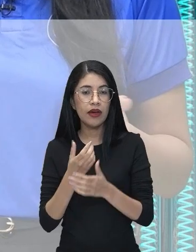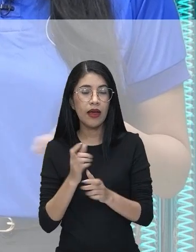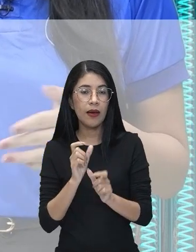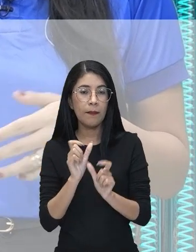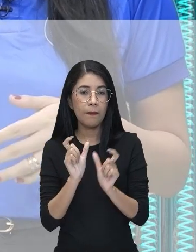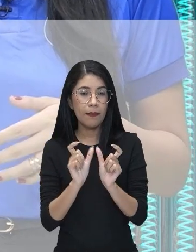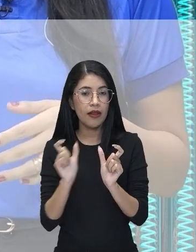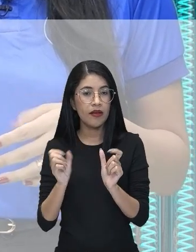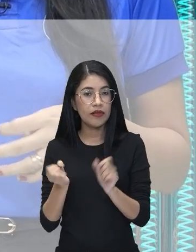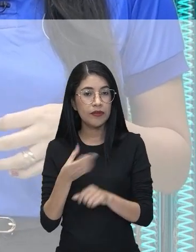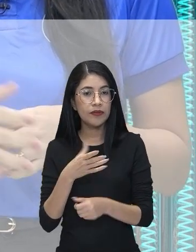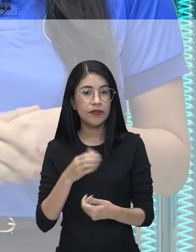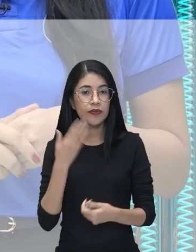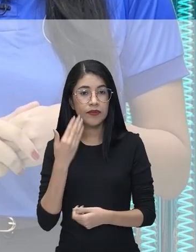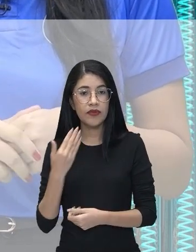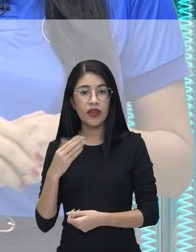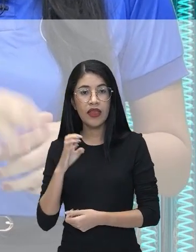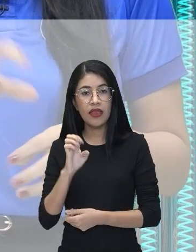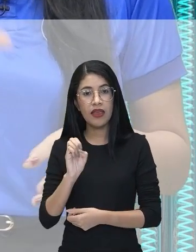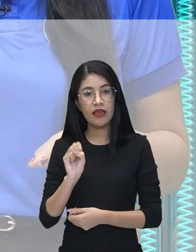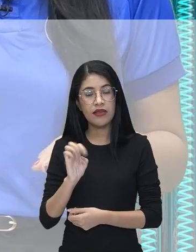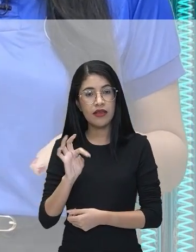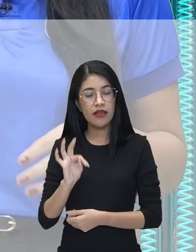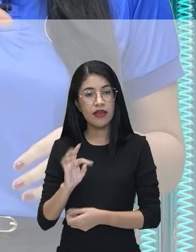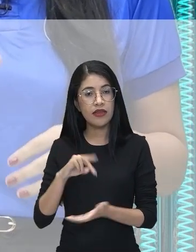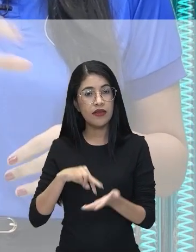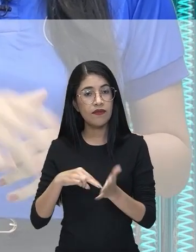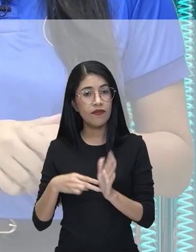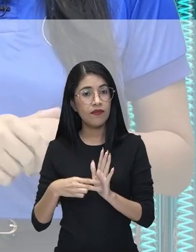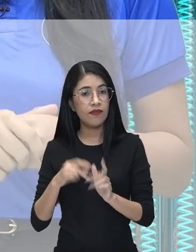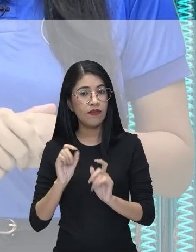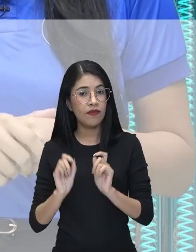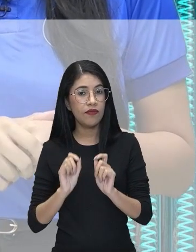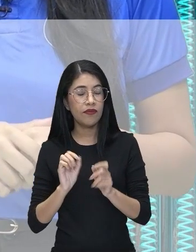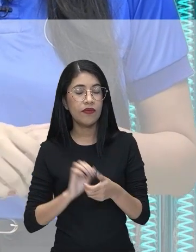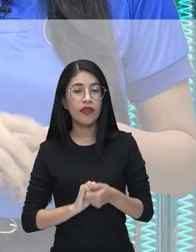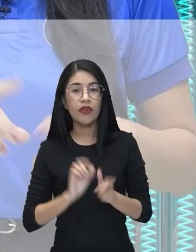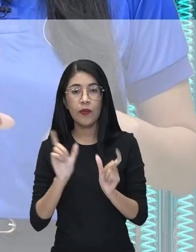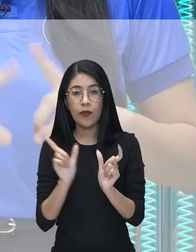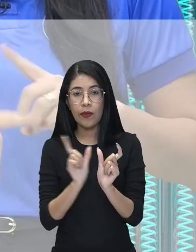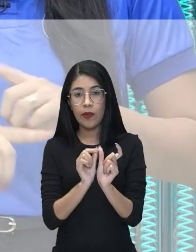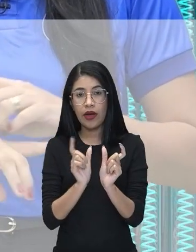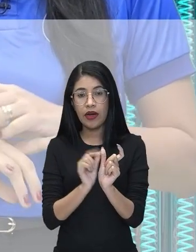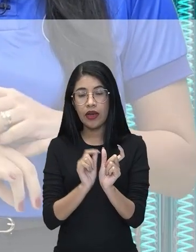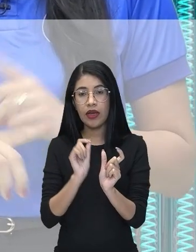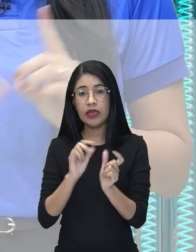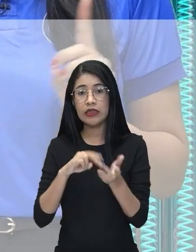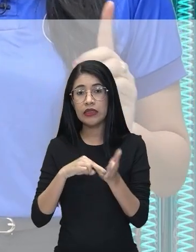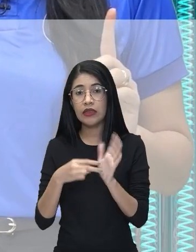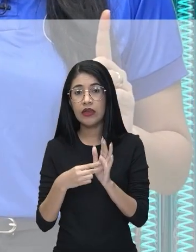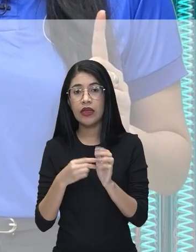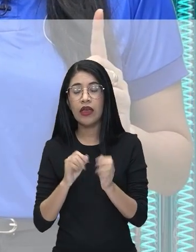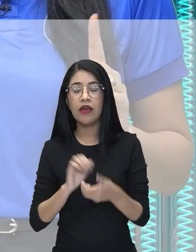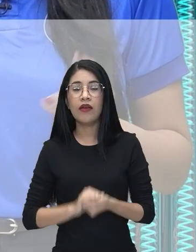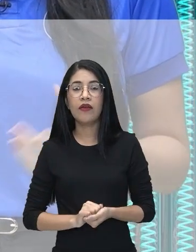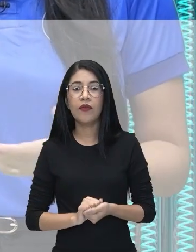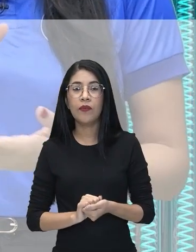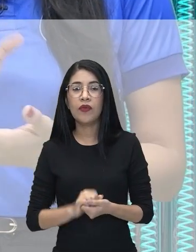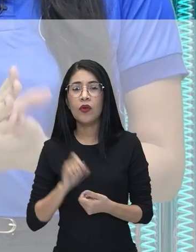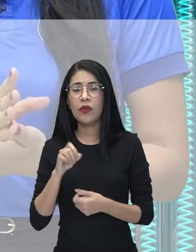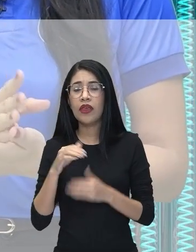est ou est, que significa, quando você coloca isso aí numa palavra, quer dizer que é o que é